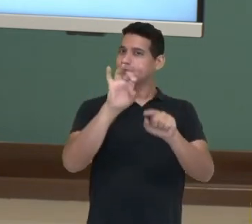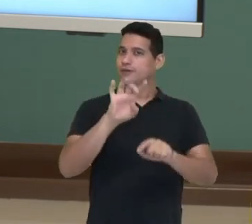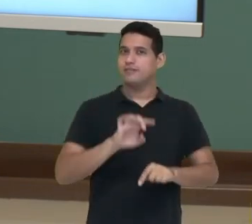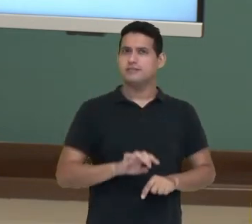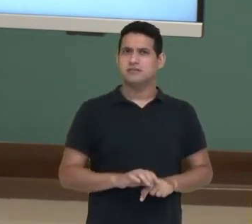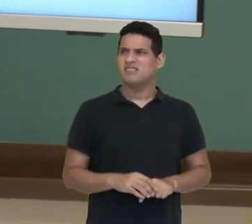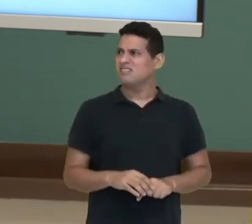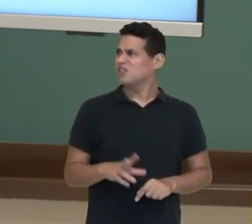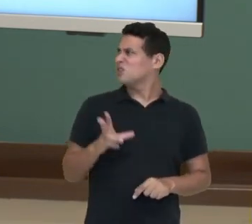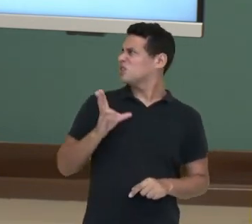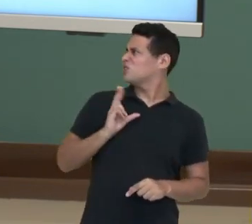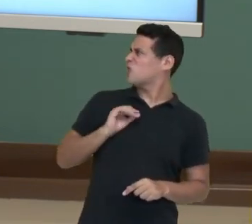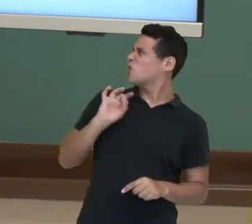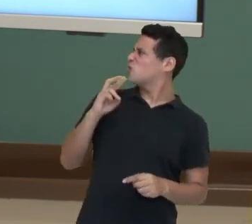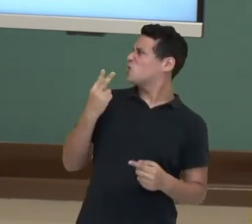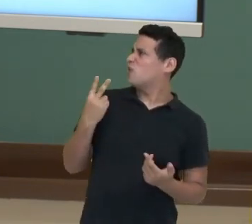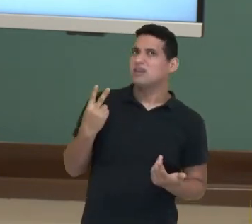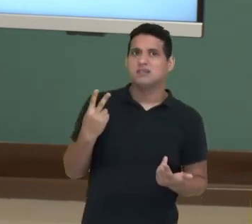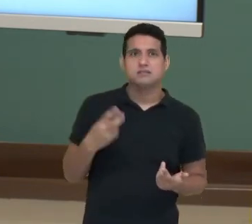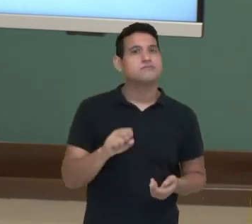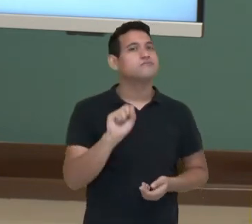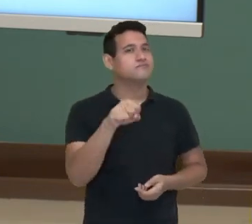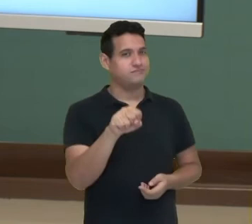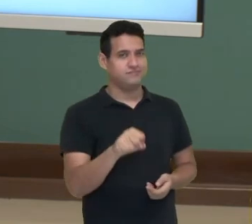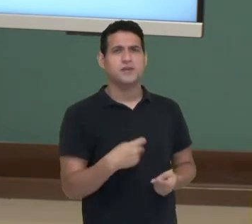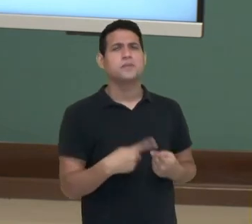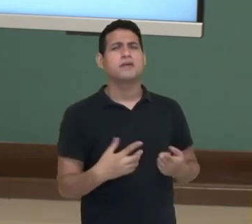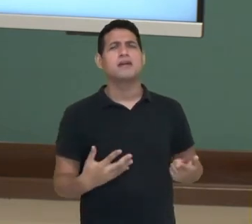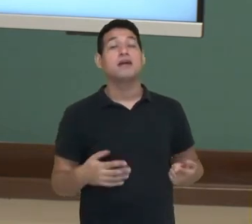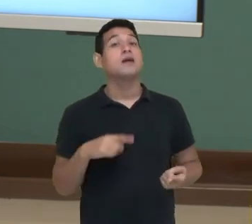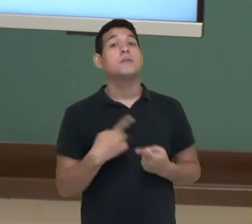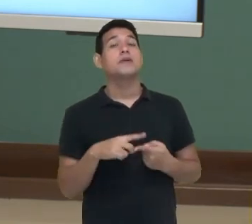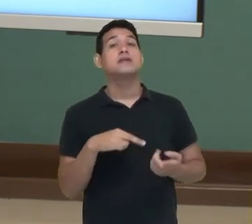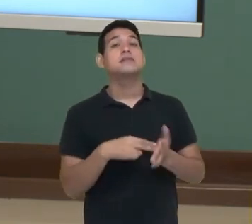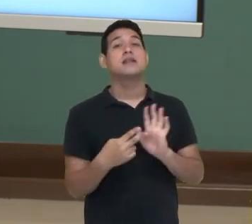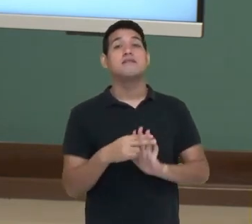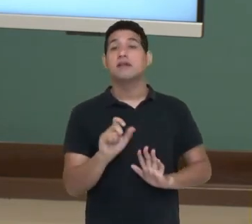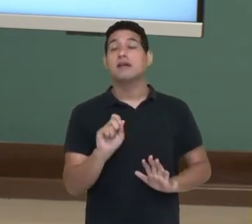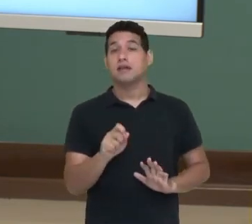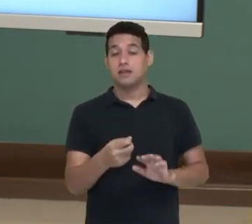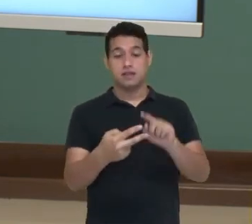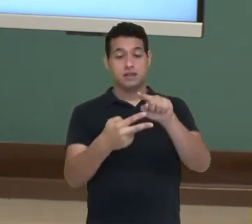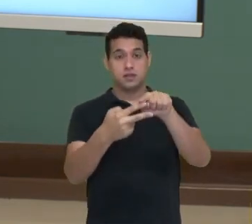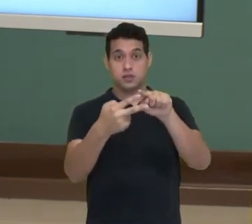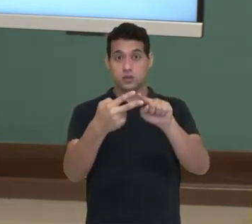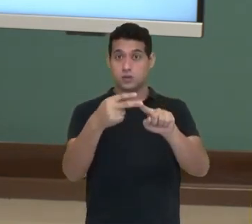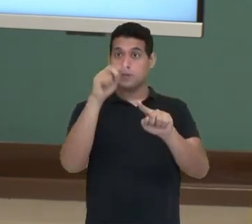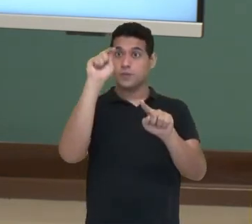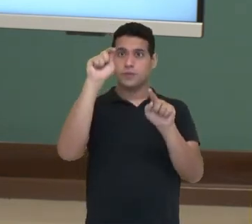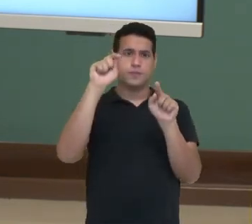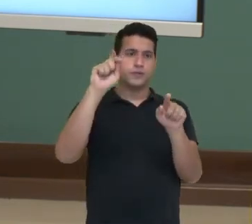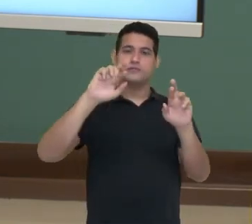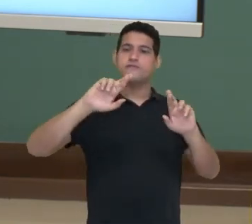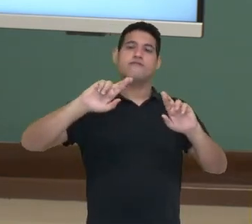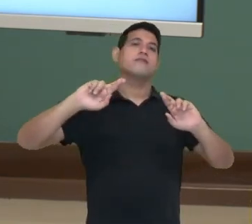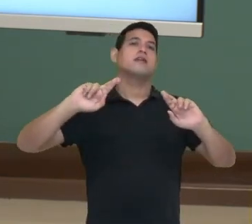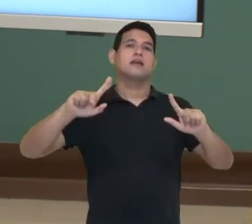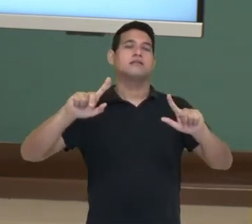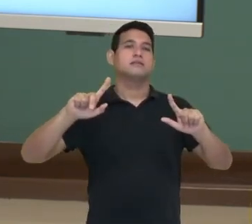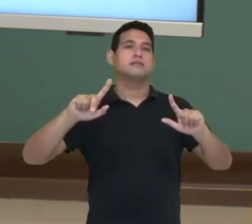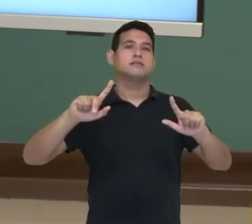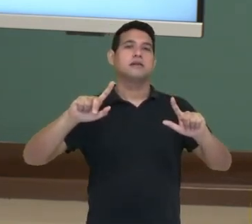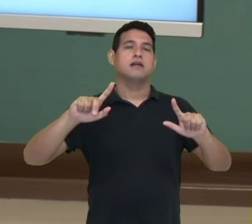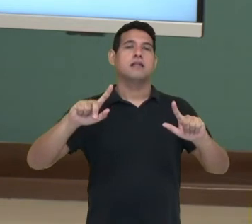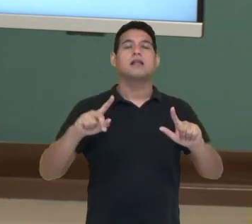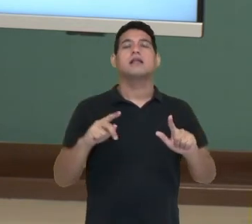Só 2? Só. Por quê? Porque nós sabemos que 2 pontos distintos,